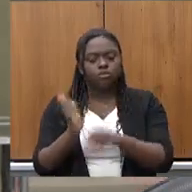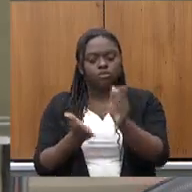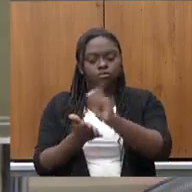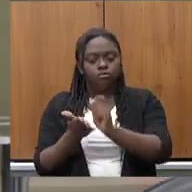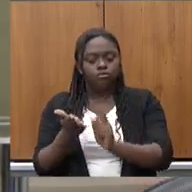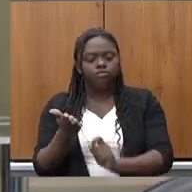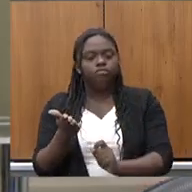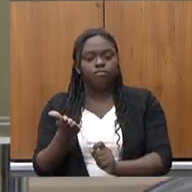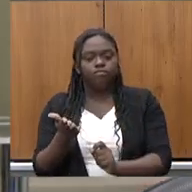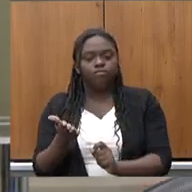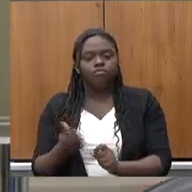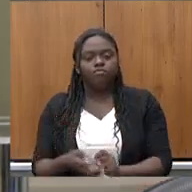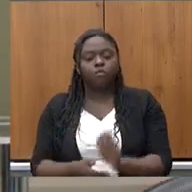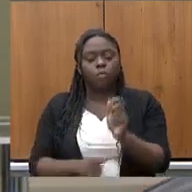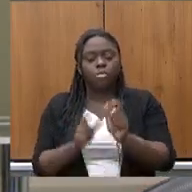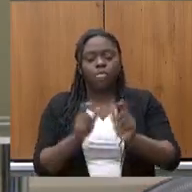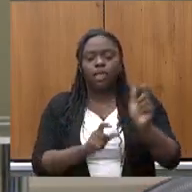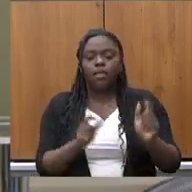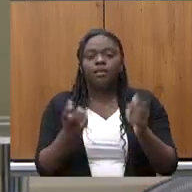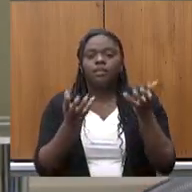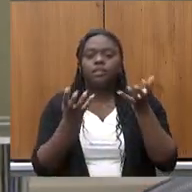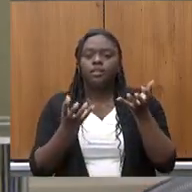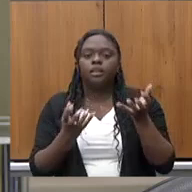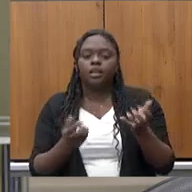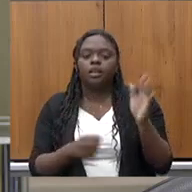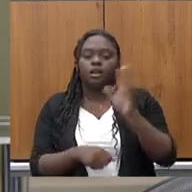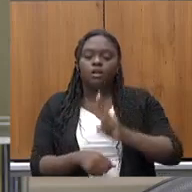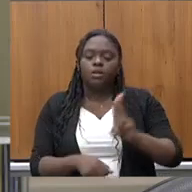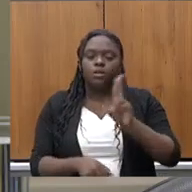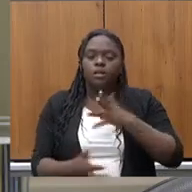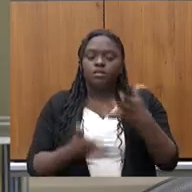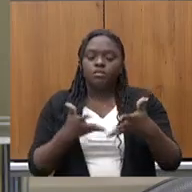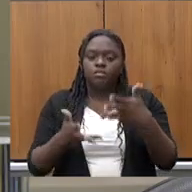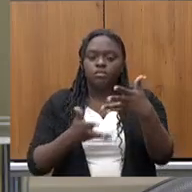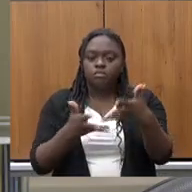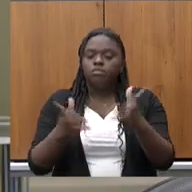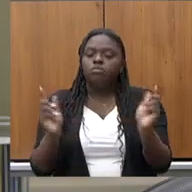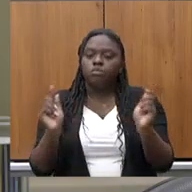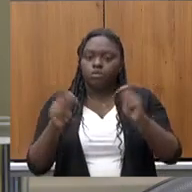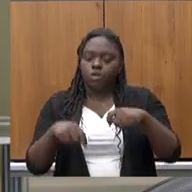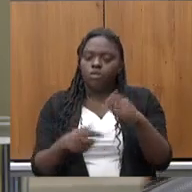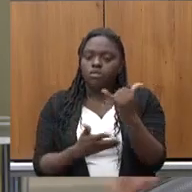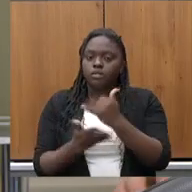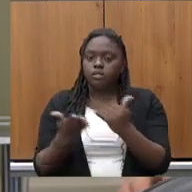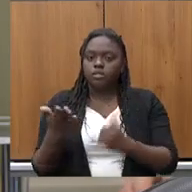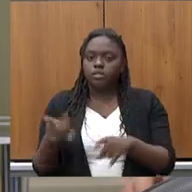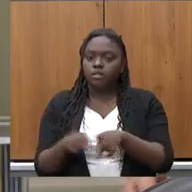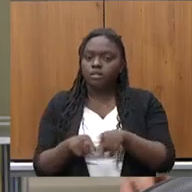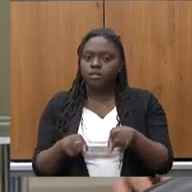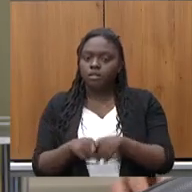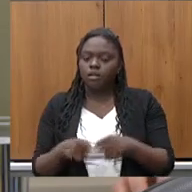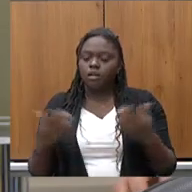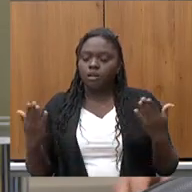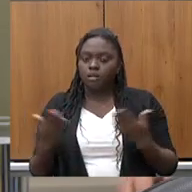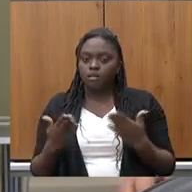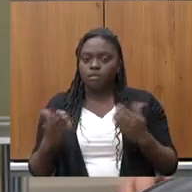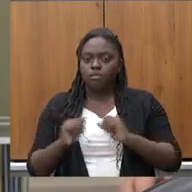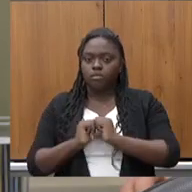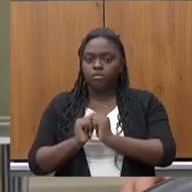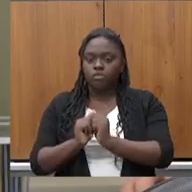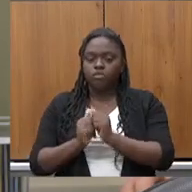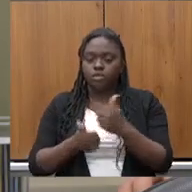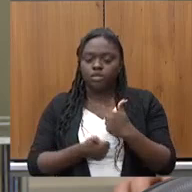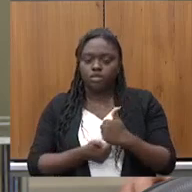inscrição. Os parlamentares que desejarem fazer uso da palavra podem se inscrever pessoalmente junto à